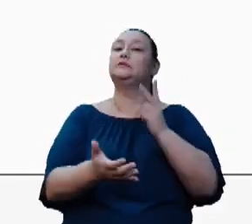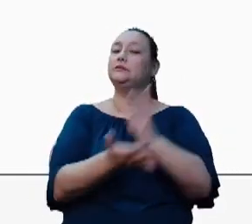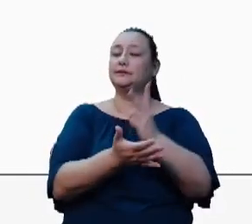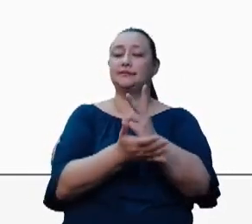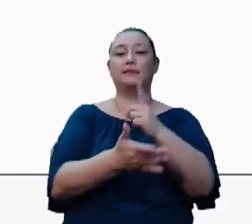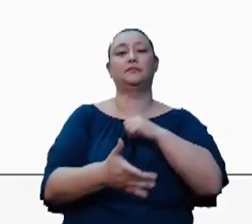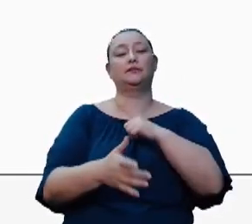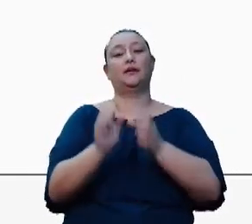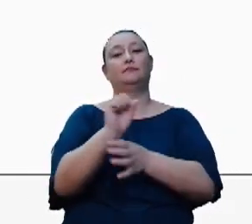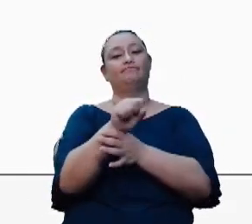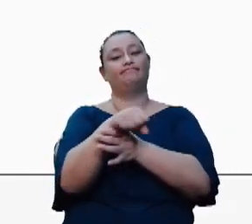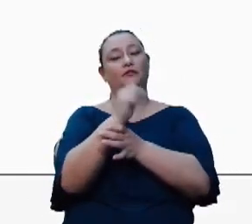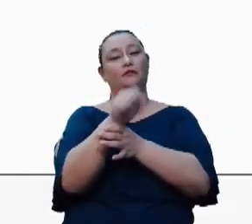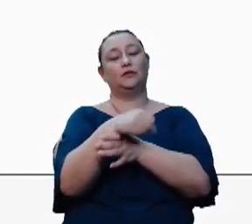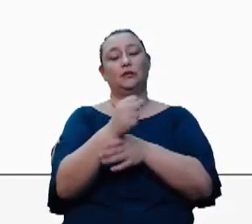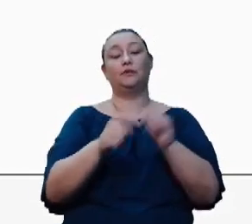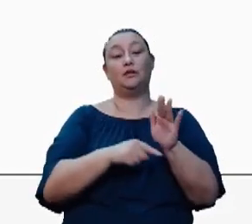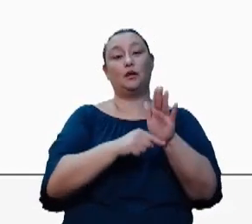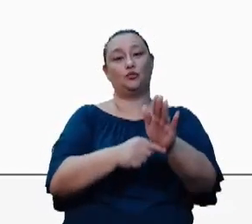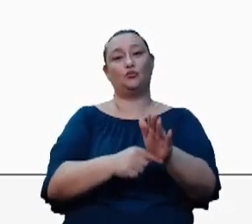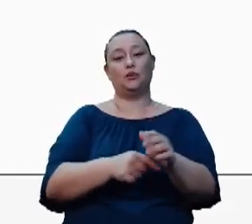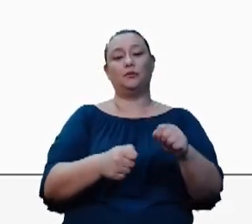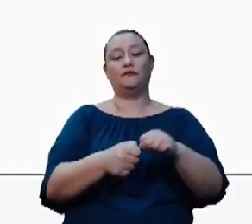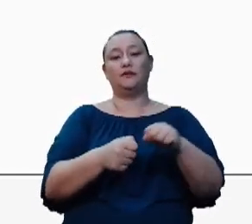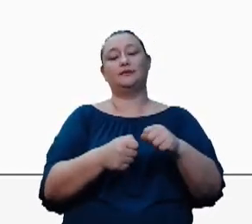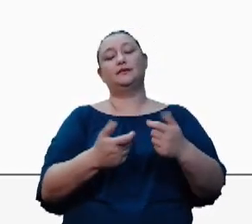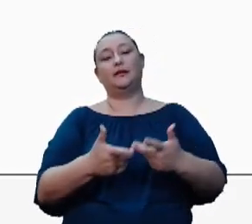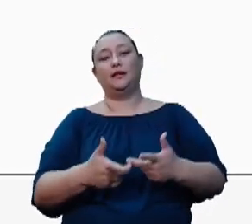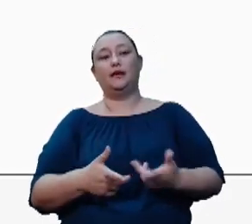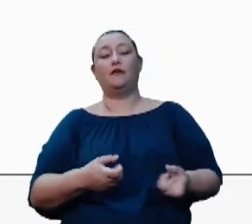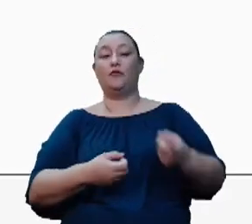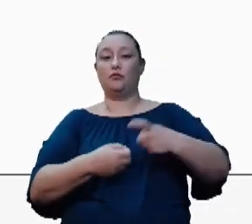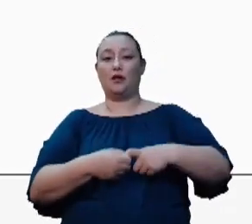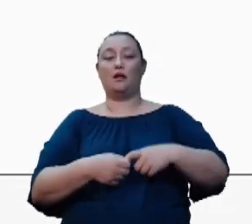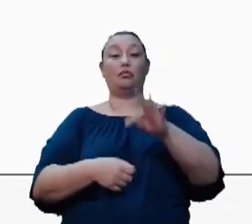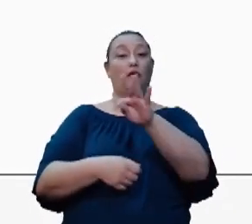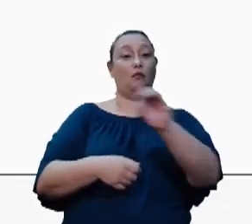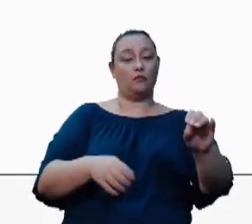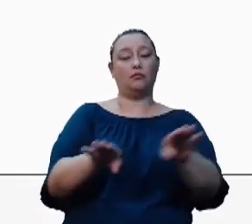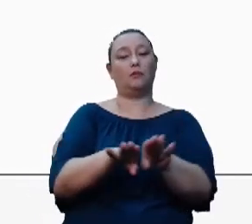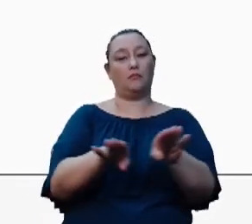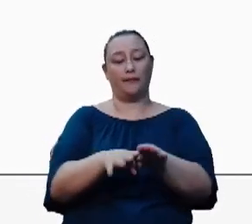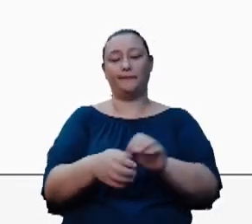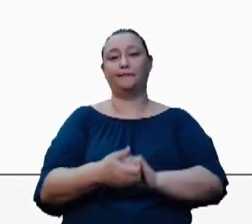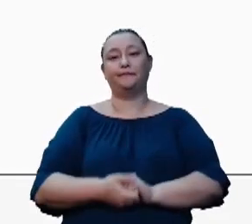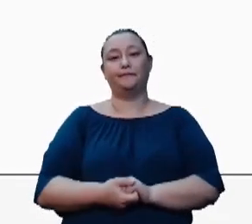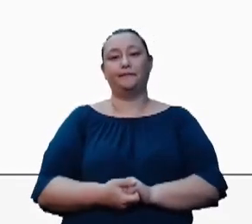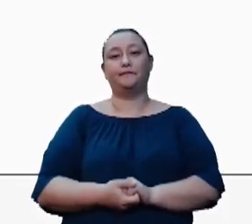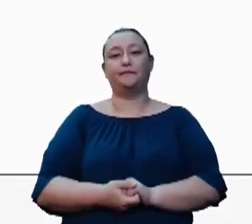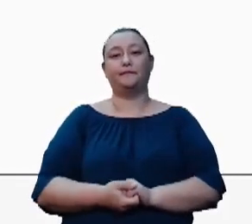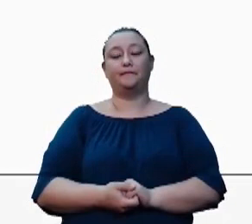de reabilitação, ou seja, fisioterapia, terapia ocupacional.